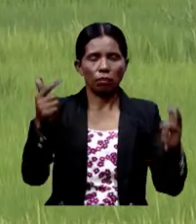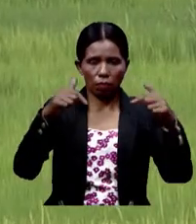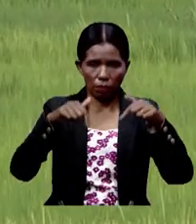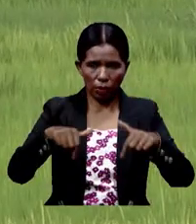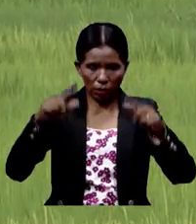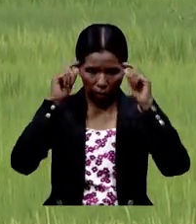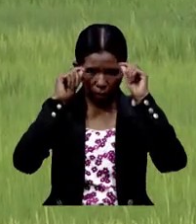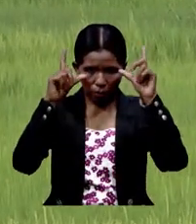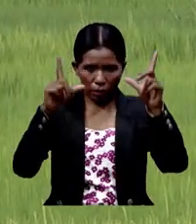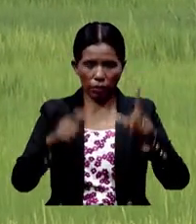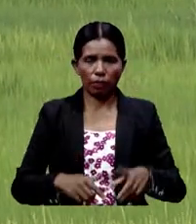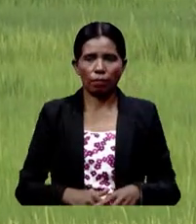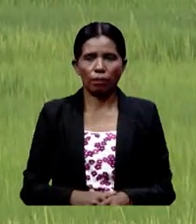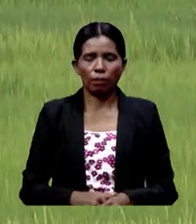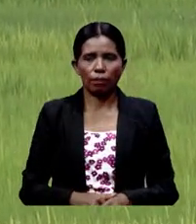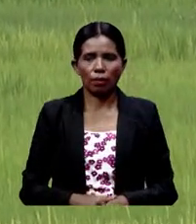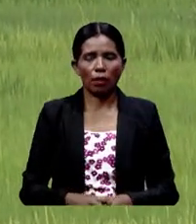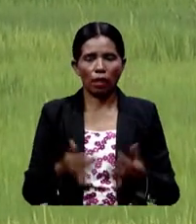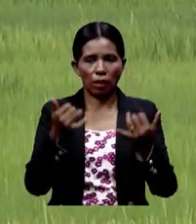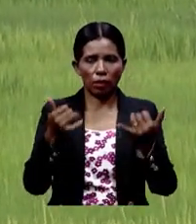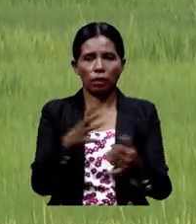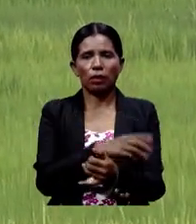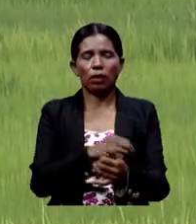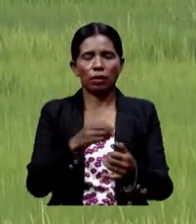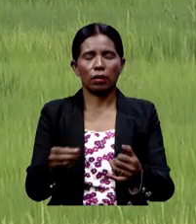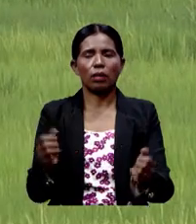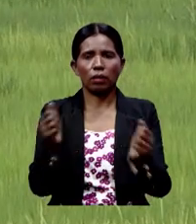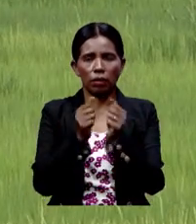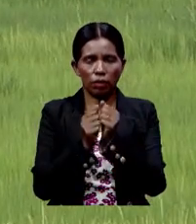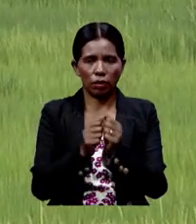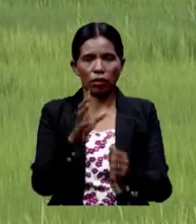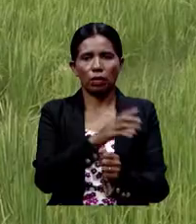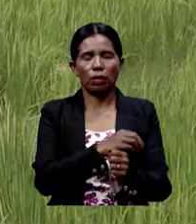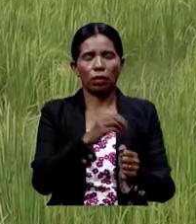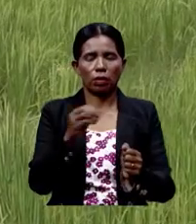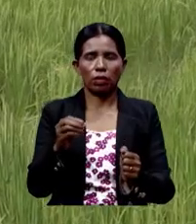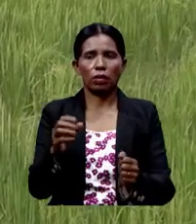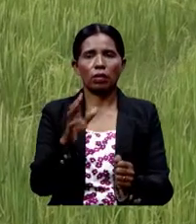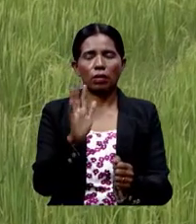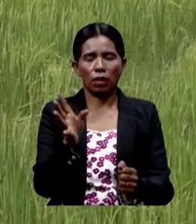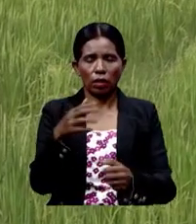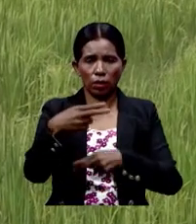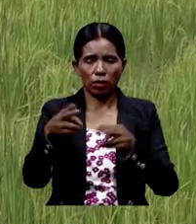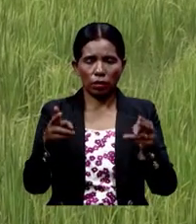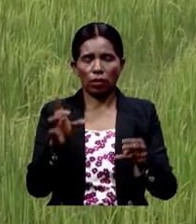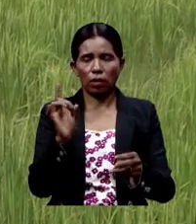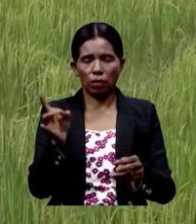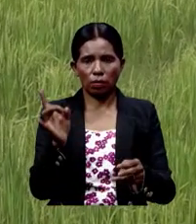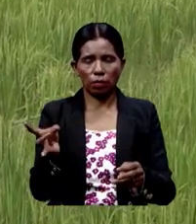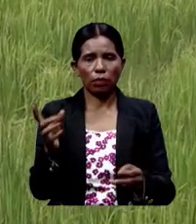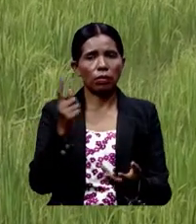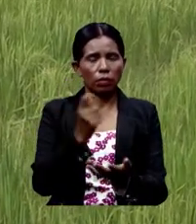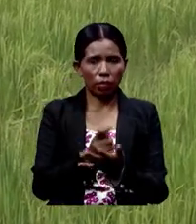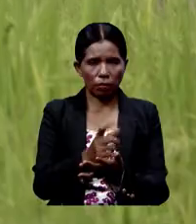ia Timor-Leste. Ora se deu ia área potencial ha muito hectares rihun walu nulu resing, maka Ministério da